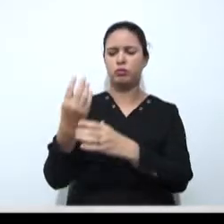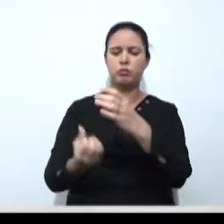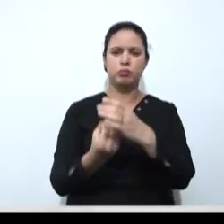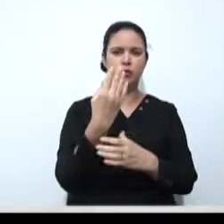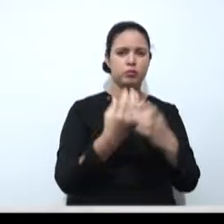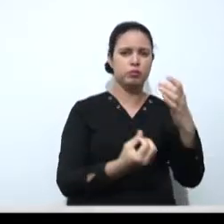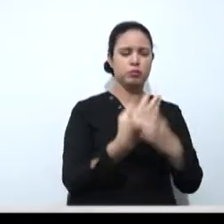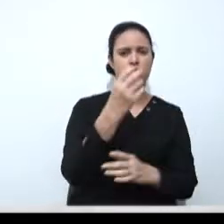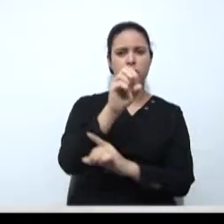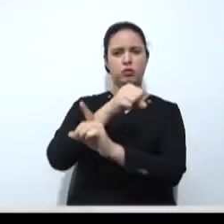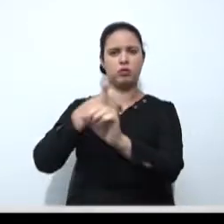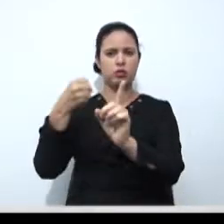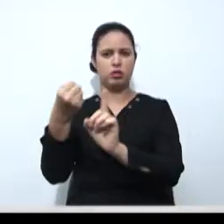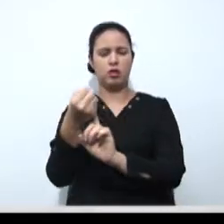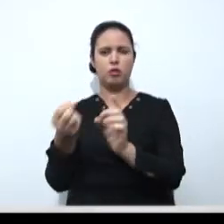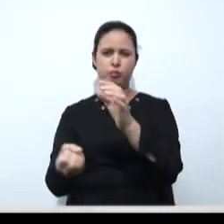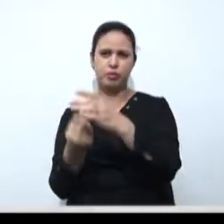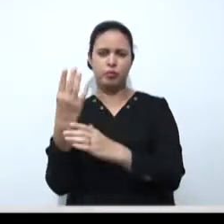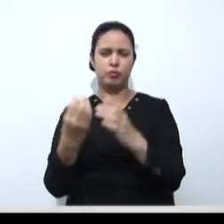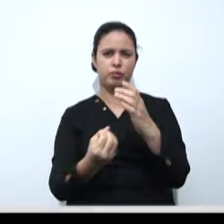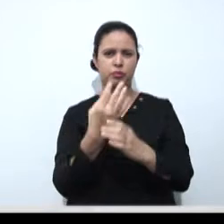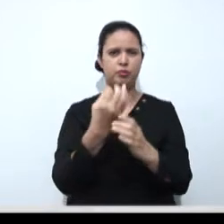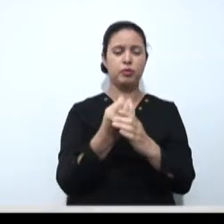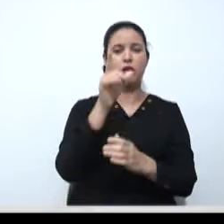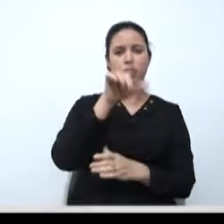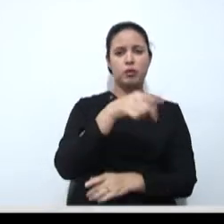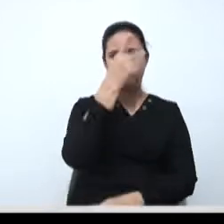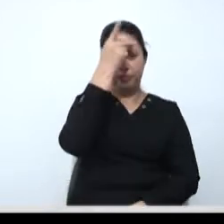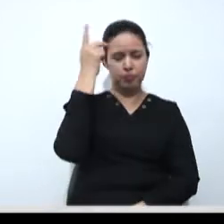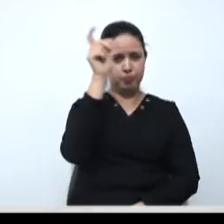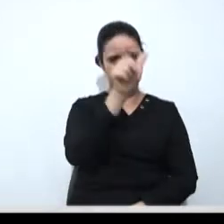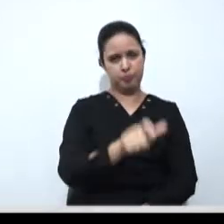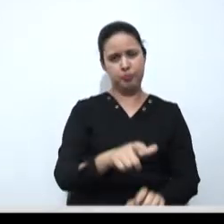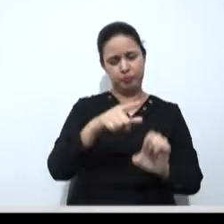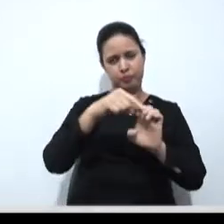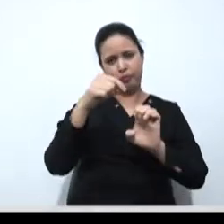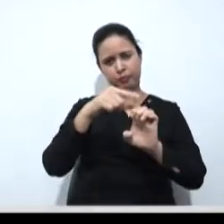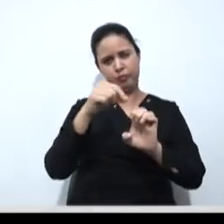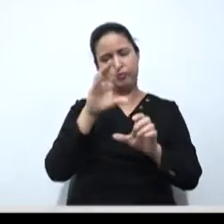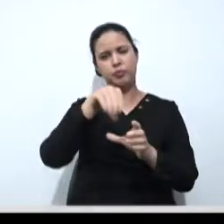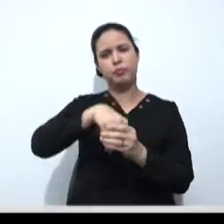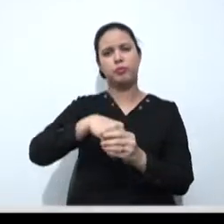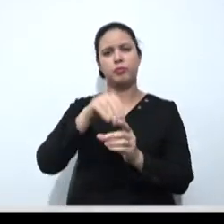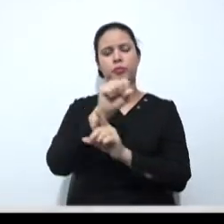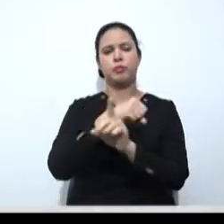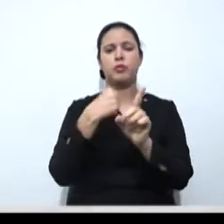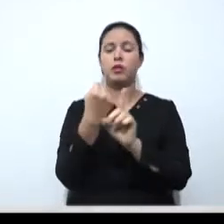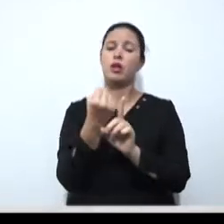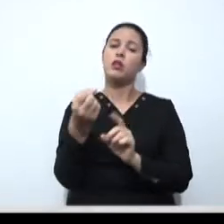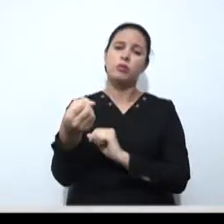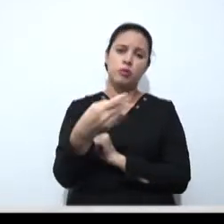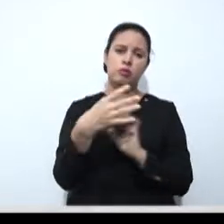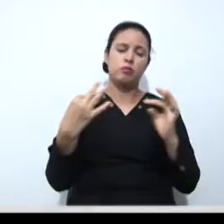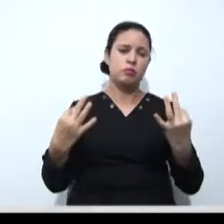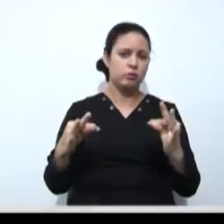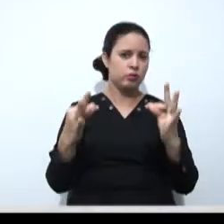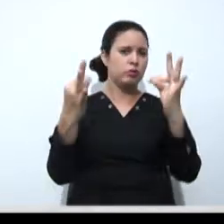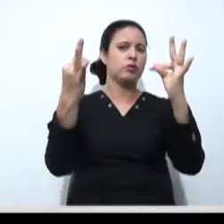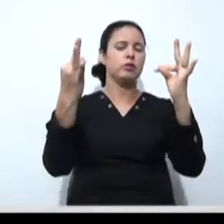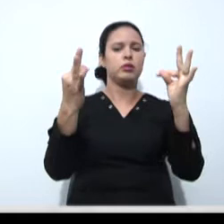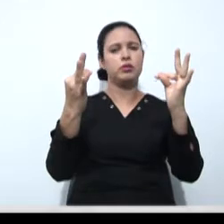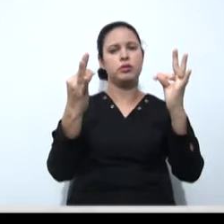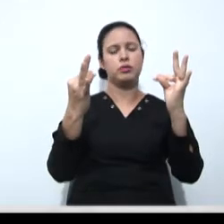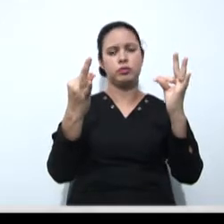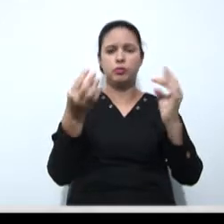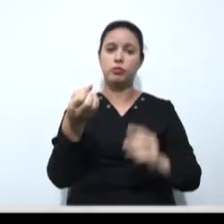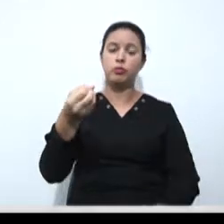sociedade são os empreendedores que propõem na nossa sociedade, né? Uma nova tecnologia,